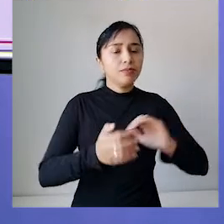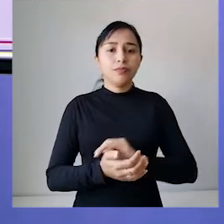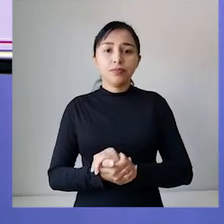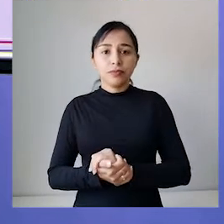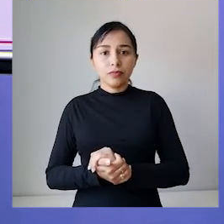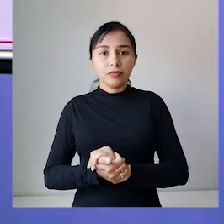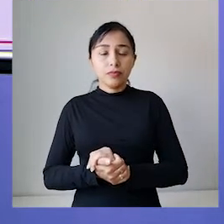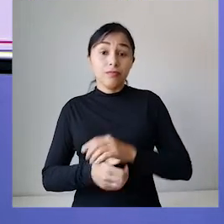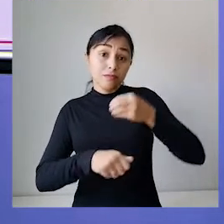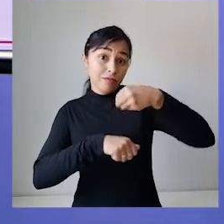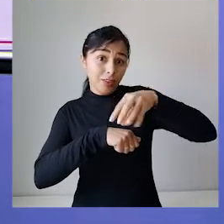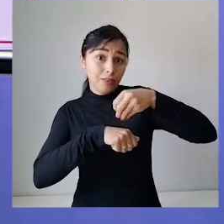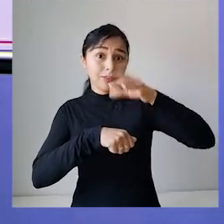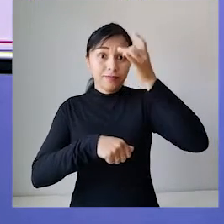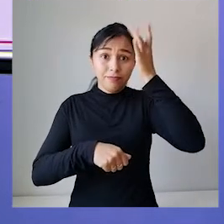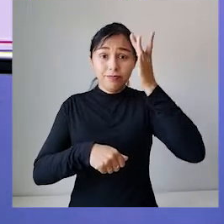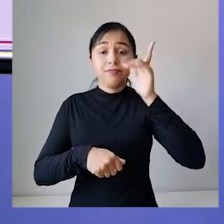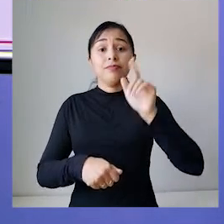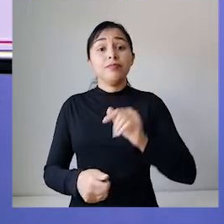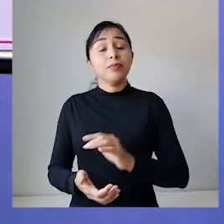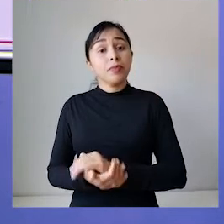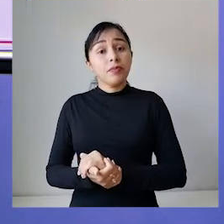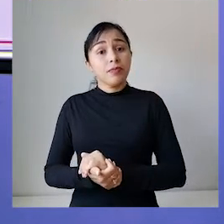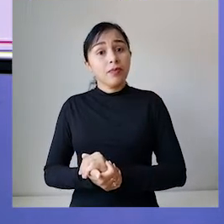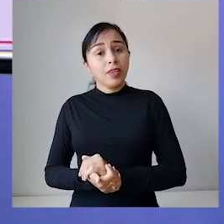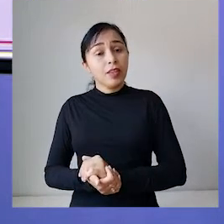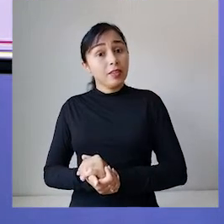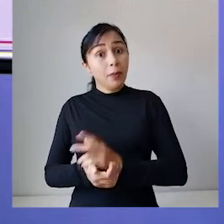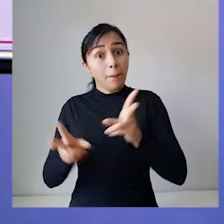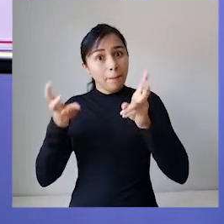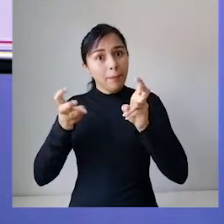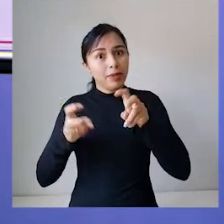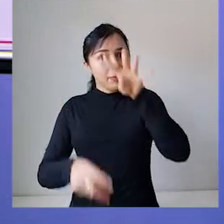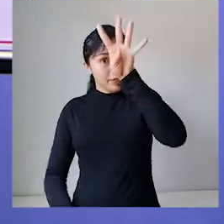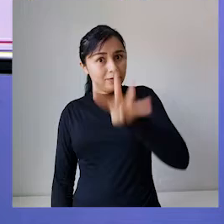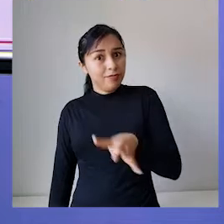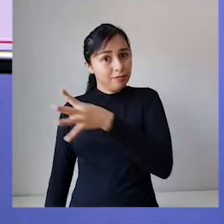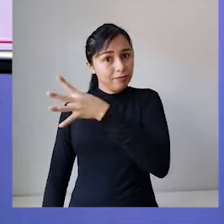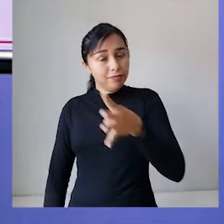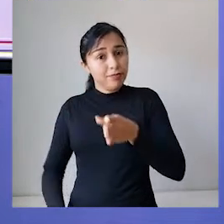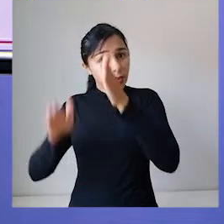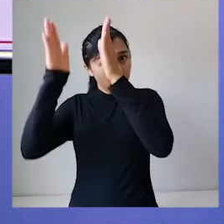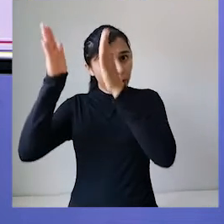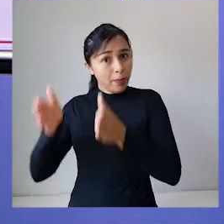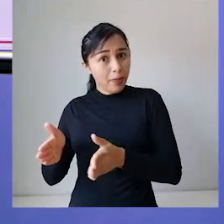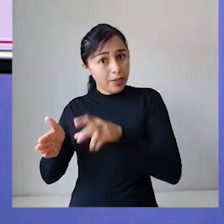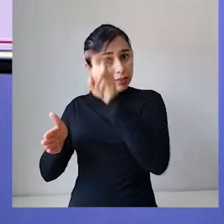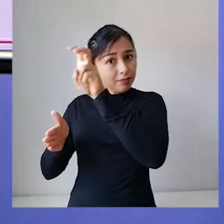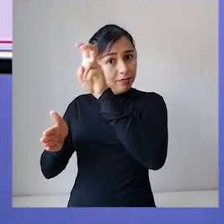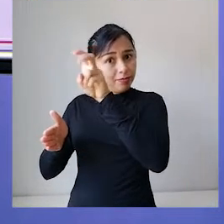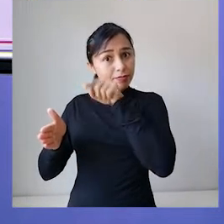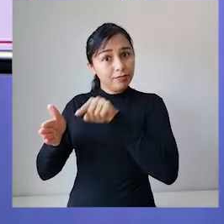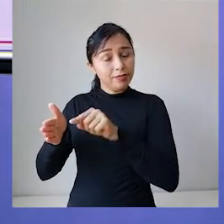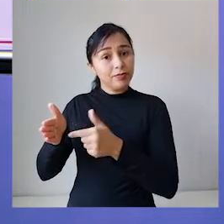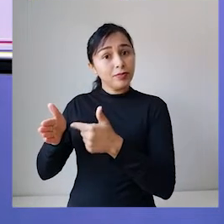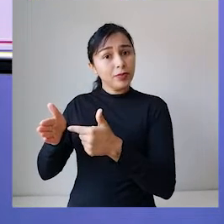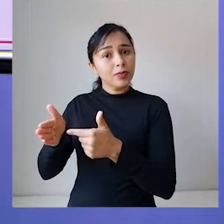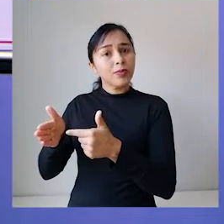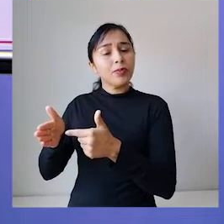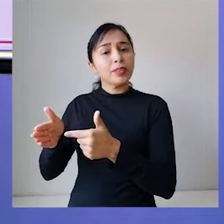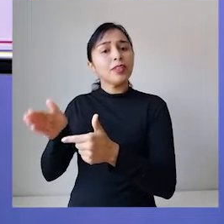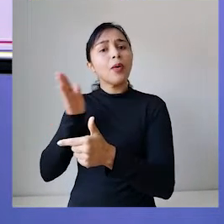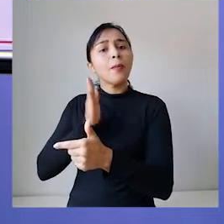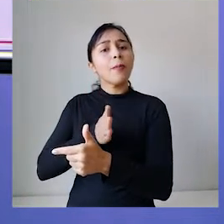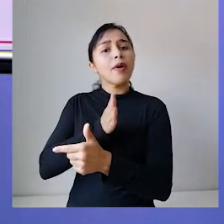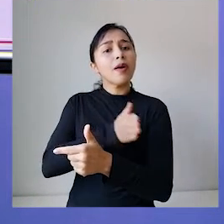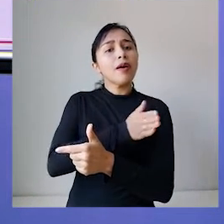2? A dica é, eu vou pegar aqui, lembrar, ele está na quinta ordem, significa que eu vou repetir ele